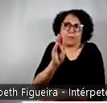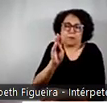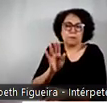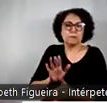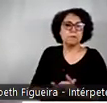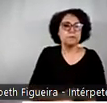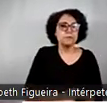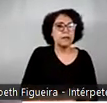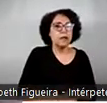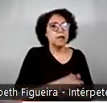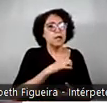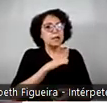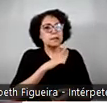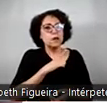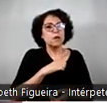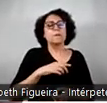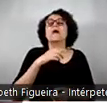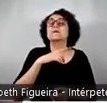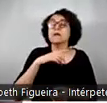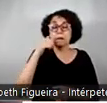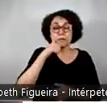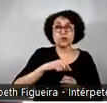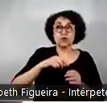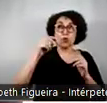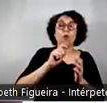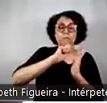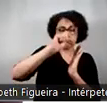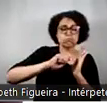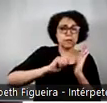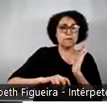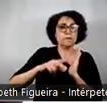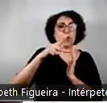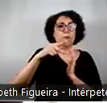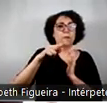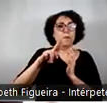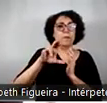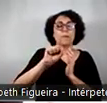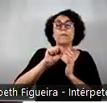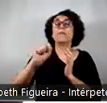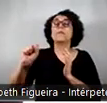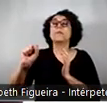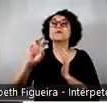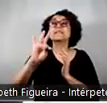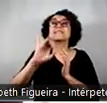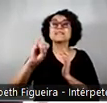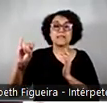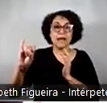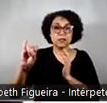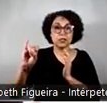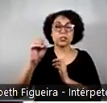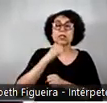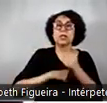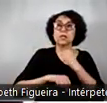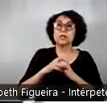ela fala, né, que a pessoa migrante deve demonstrar continuadamente a sua inocência, que é afasta a sociedade de origem, muitas